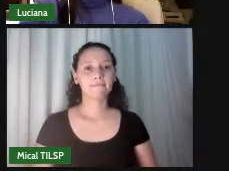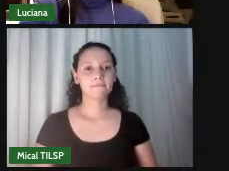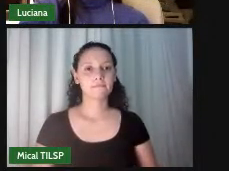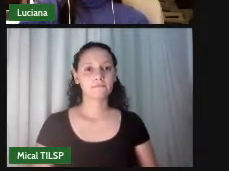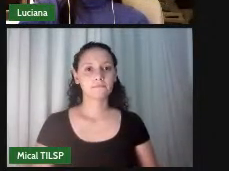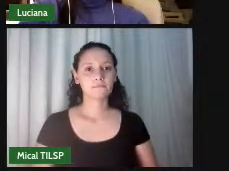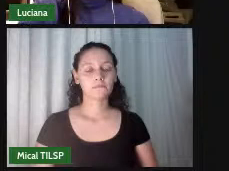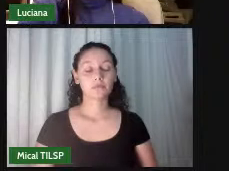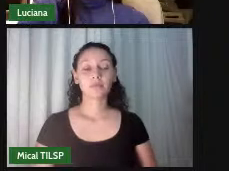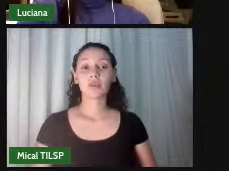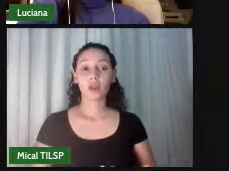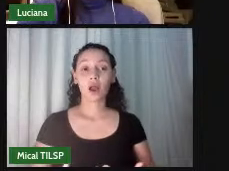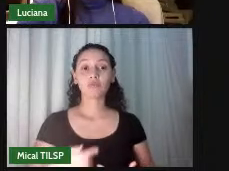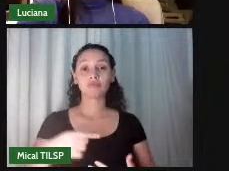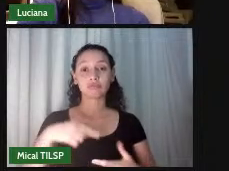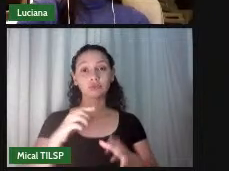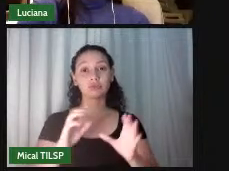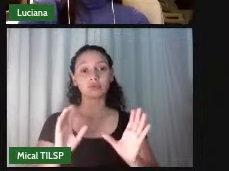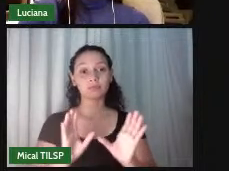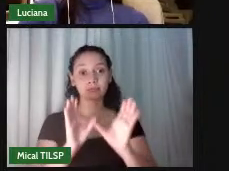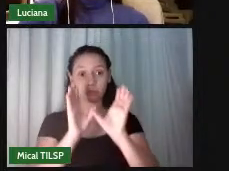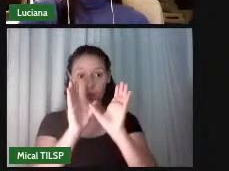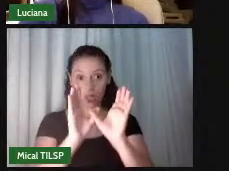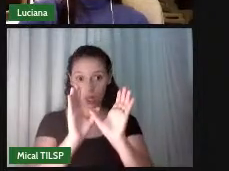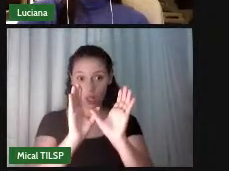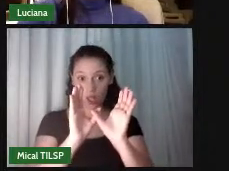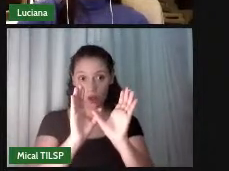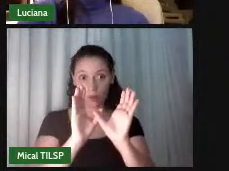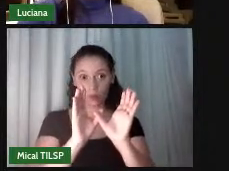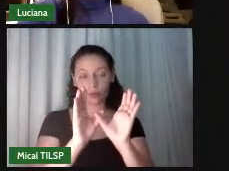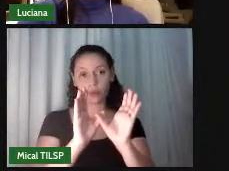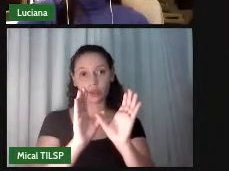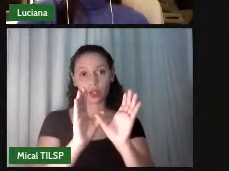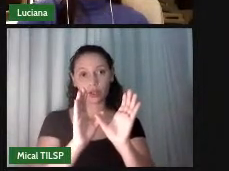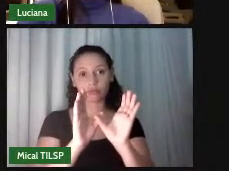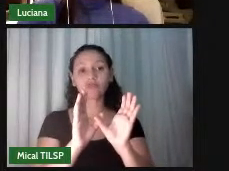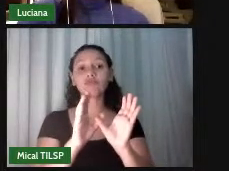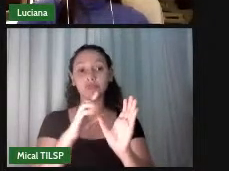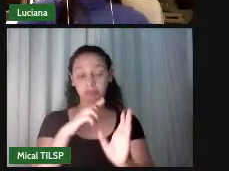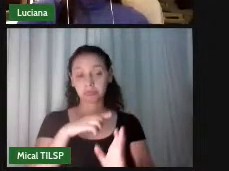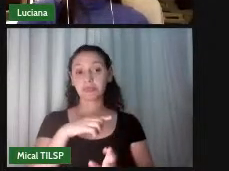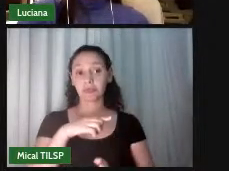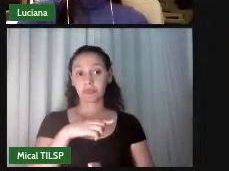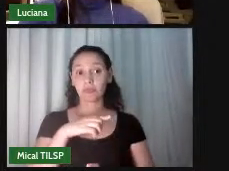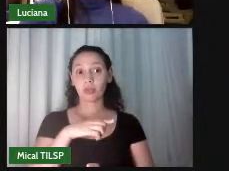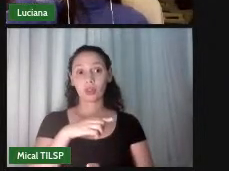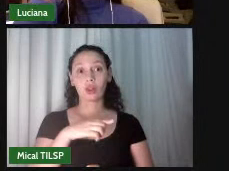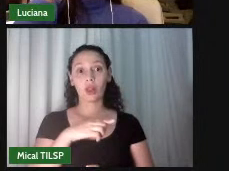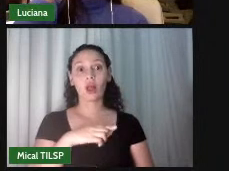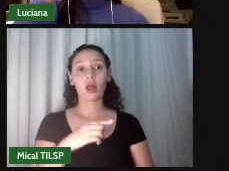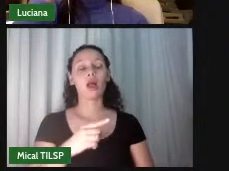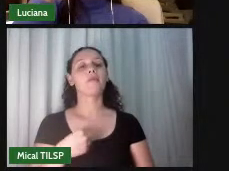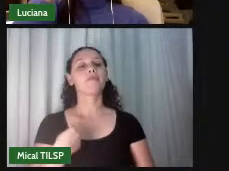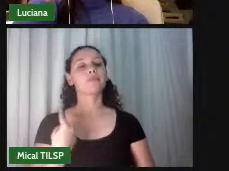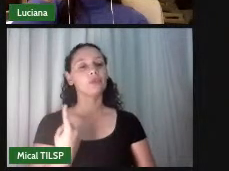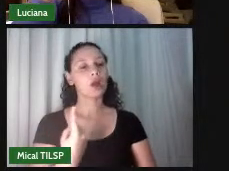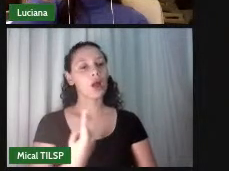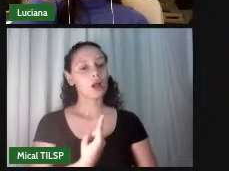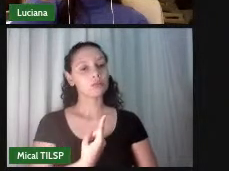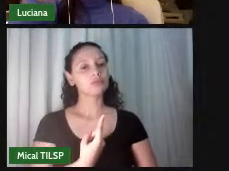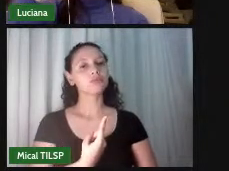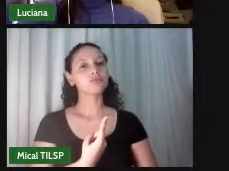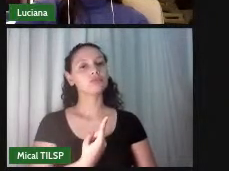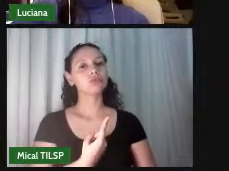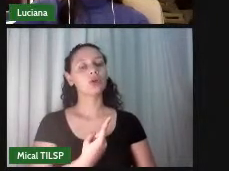Na nossa universidade, nós temos isso, né? Nós participamos e desempenhamos essas